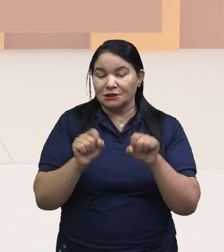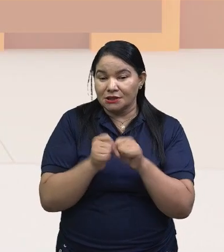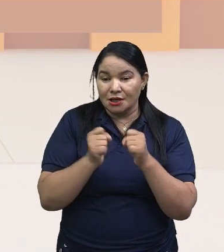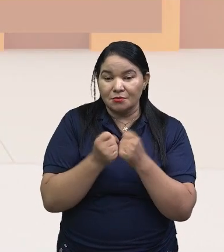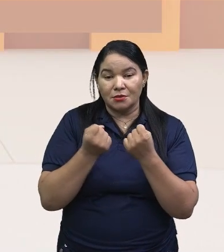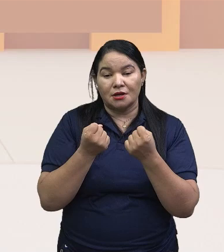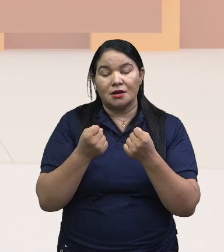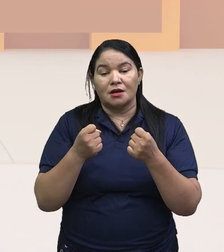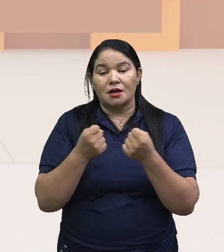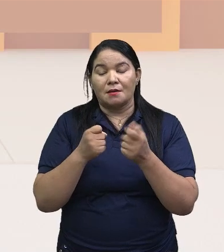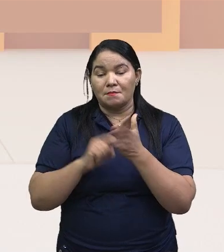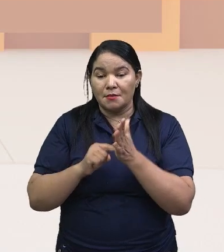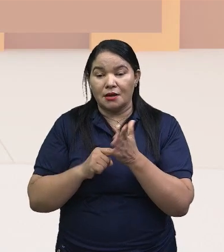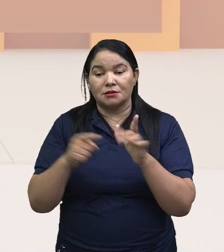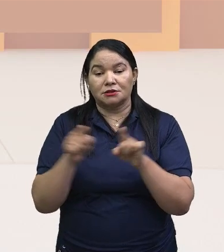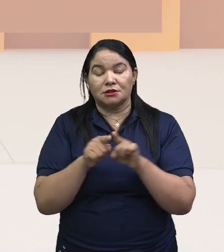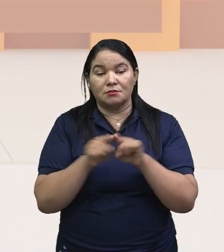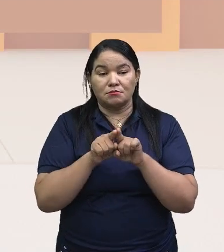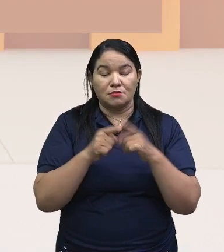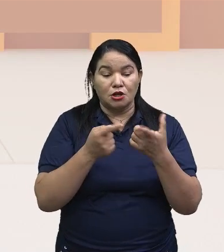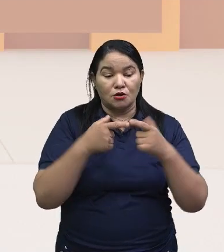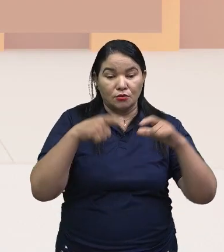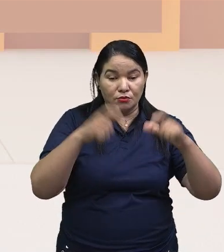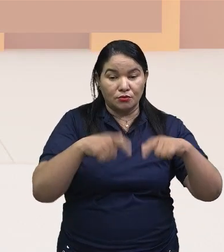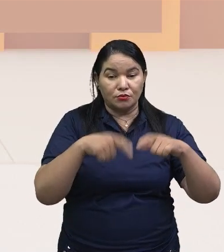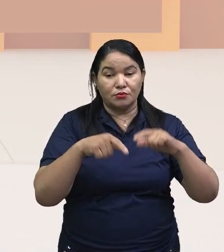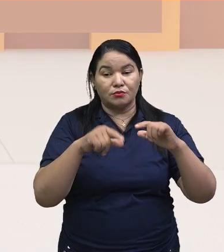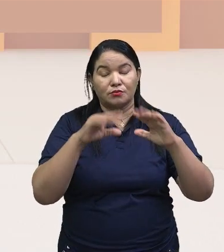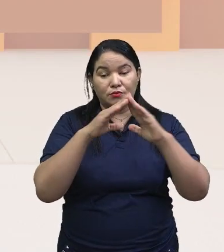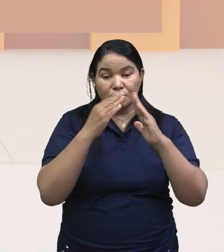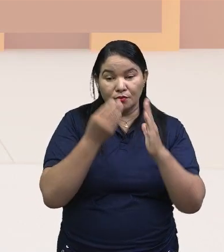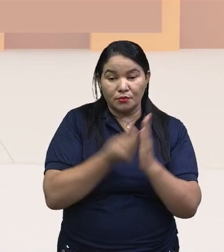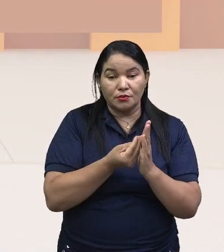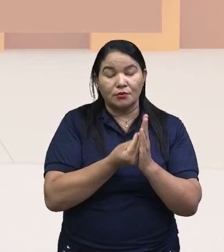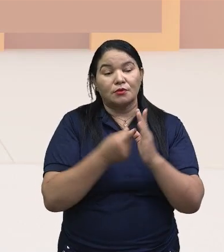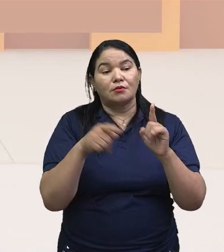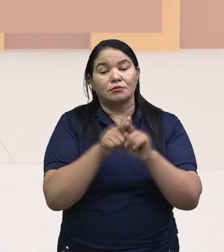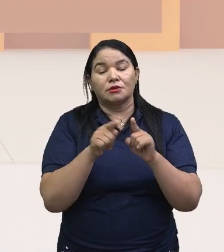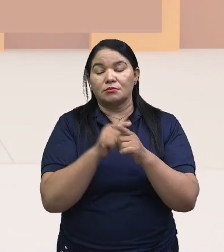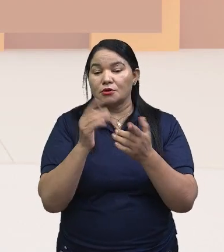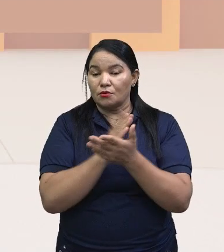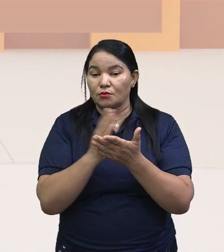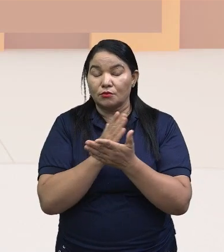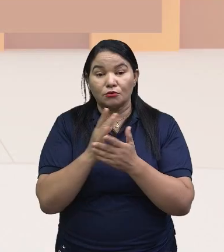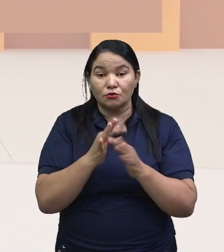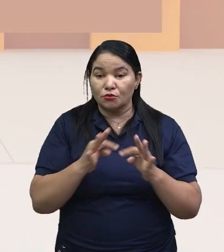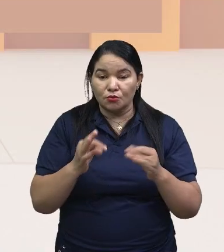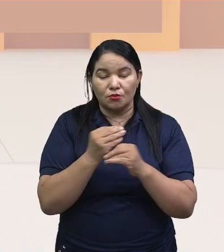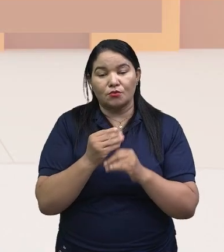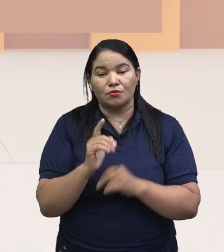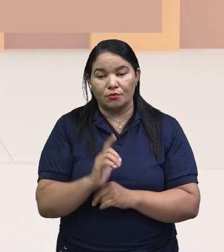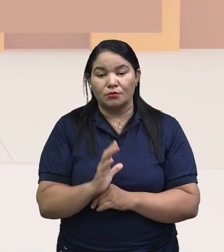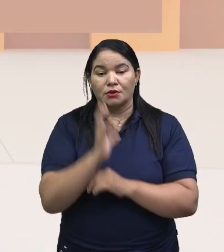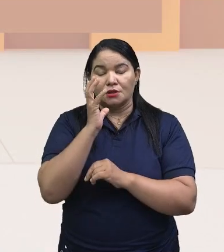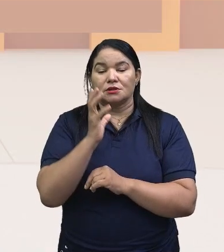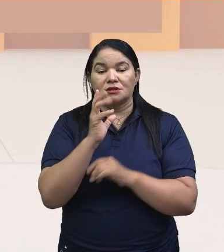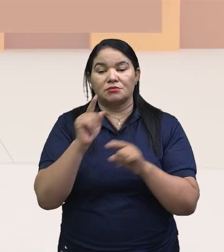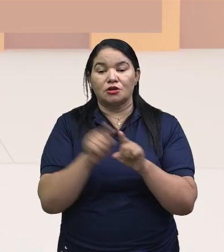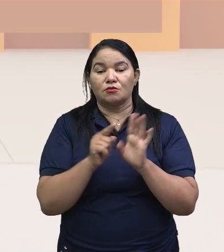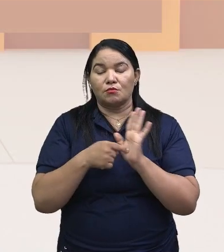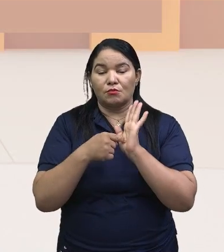fuga, a formação de quilombos, todas essas iniciativas, elas demonstram como